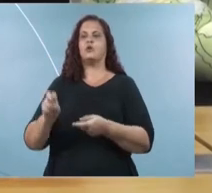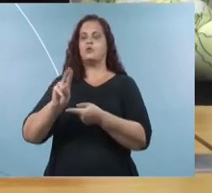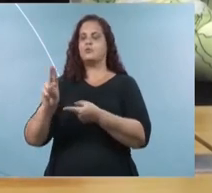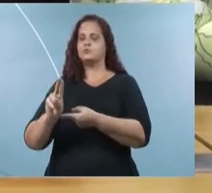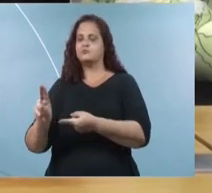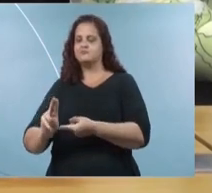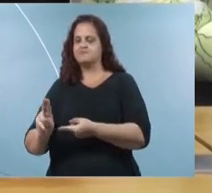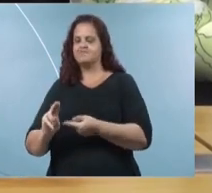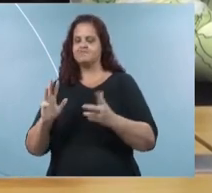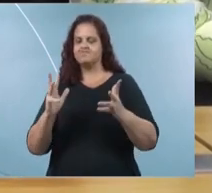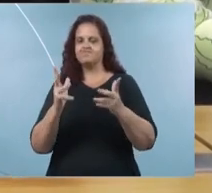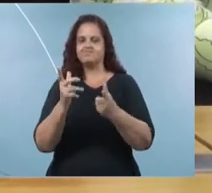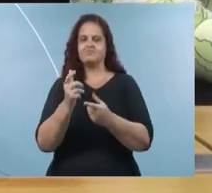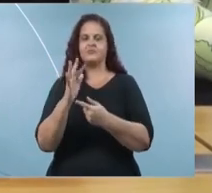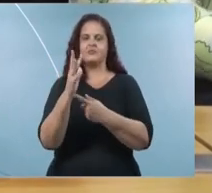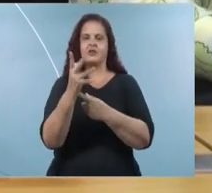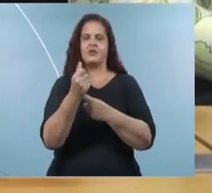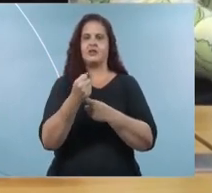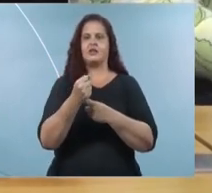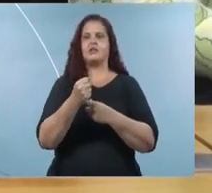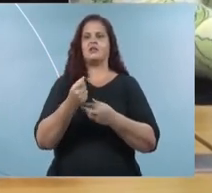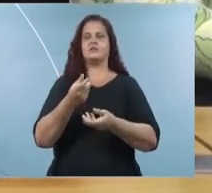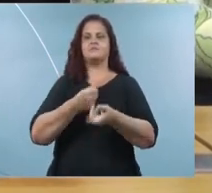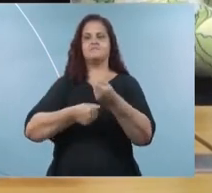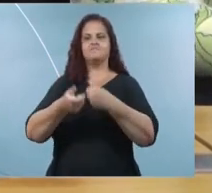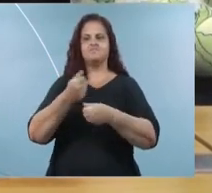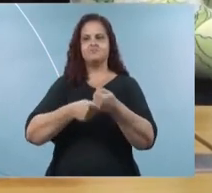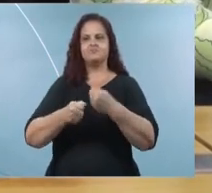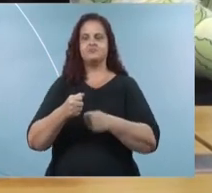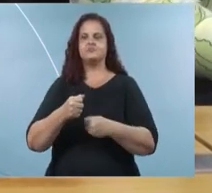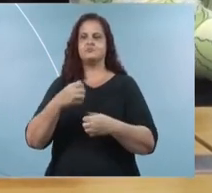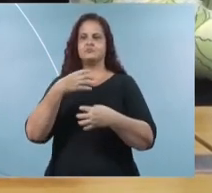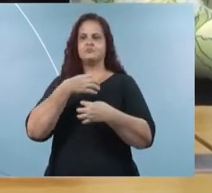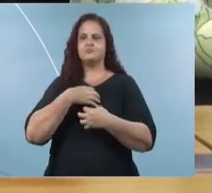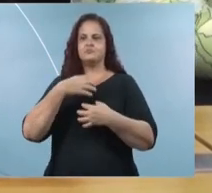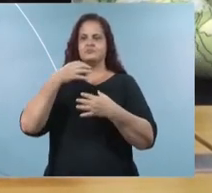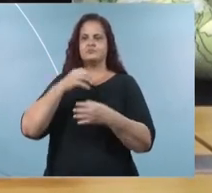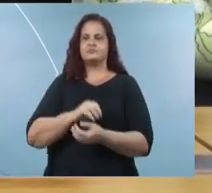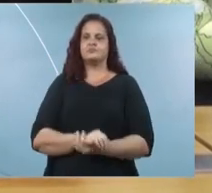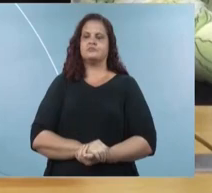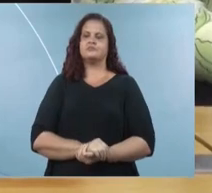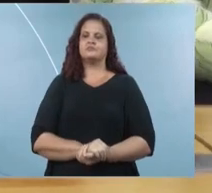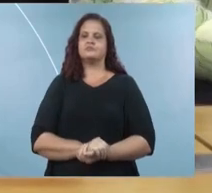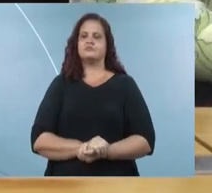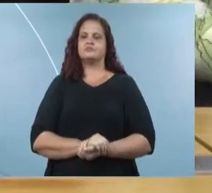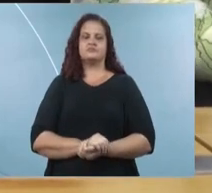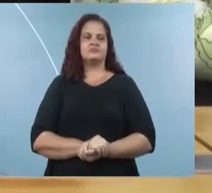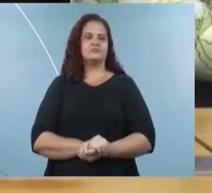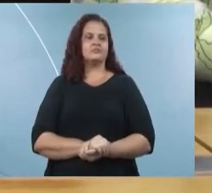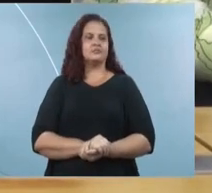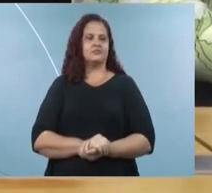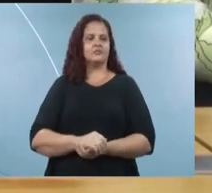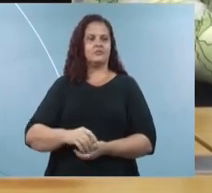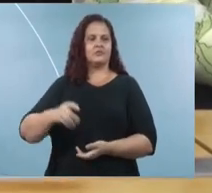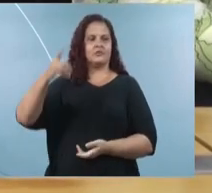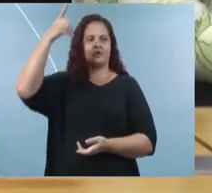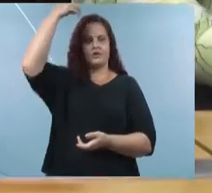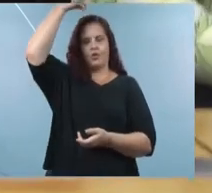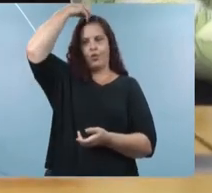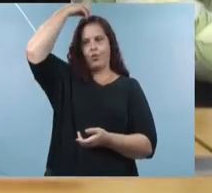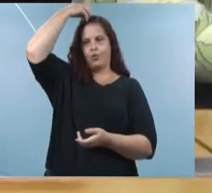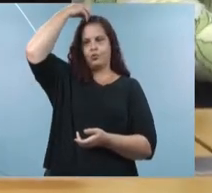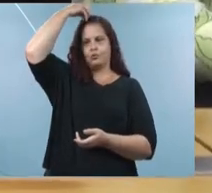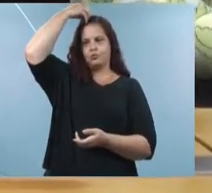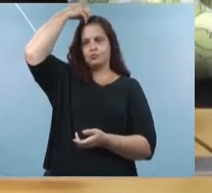milhares de artesãos que, através do seu talento, tornam esse mundo mais bonito, ajudando